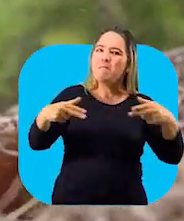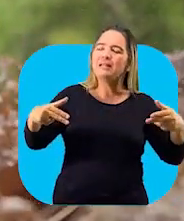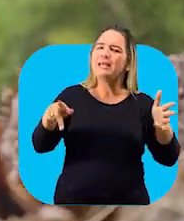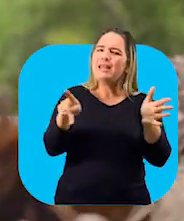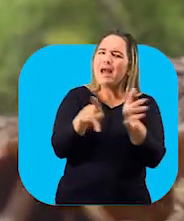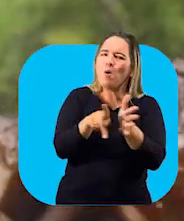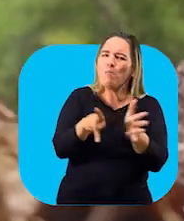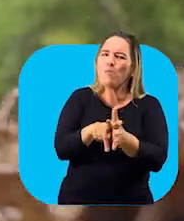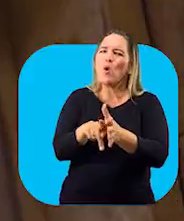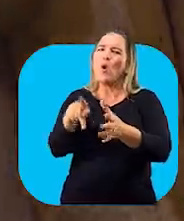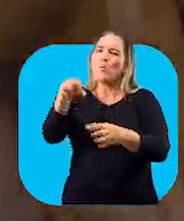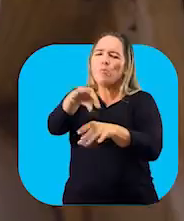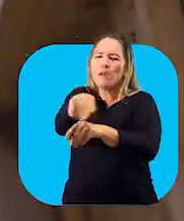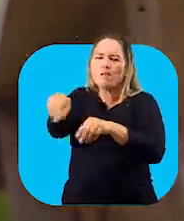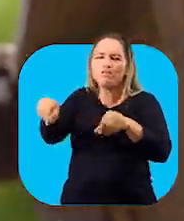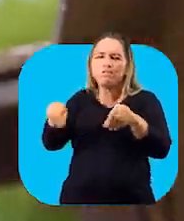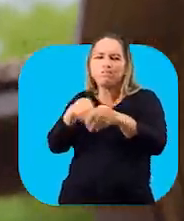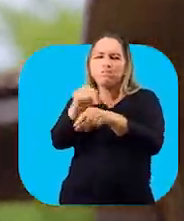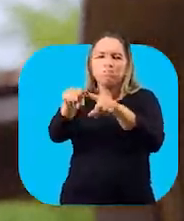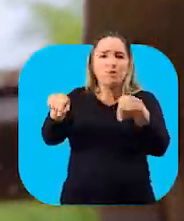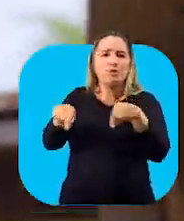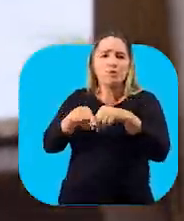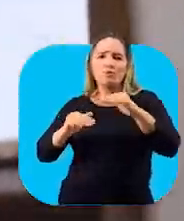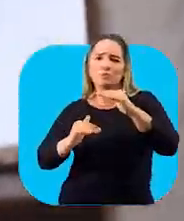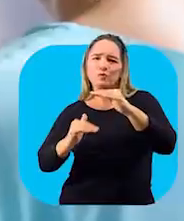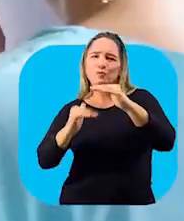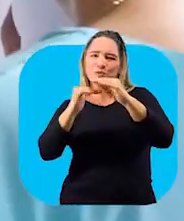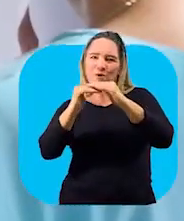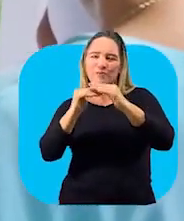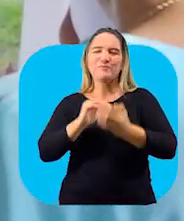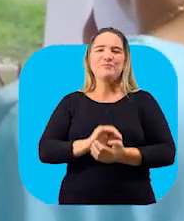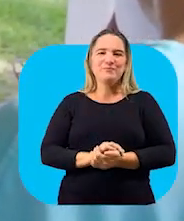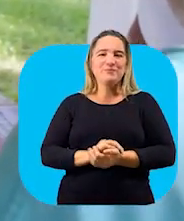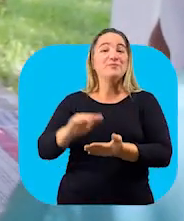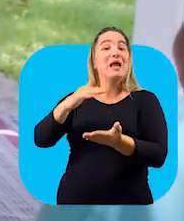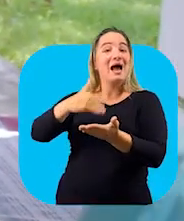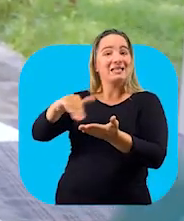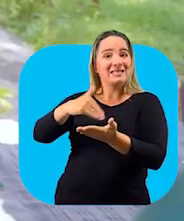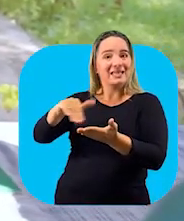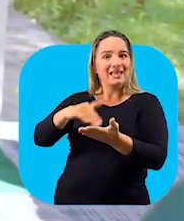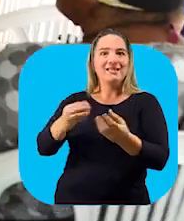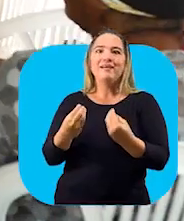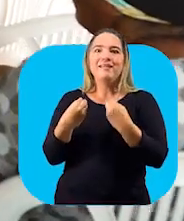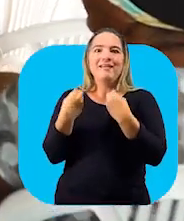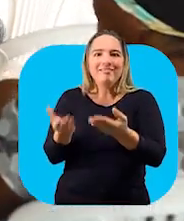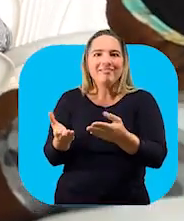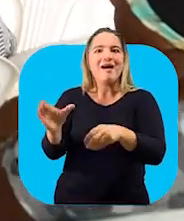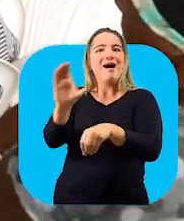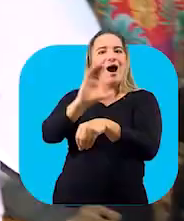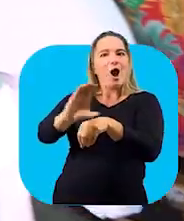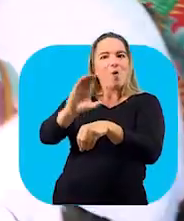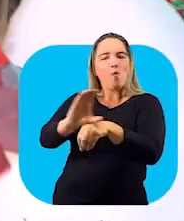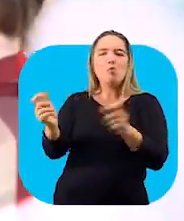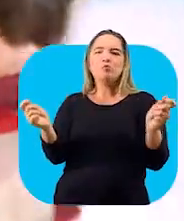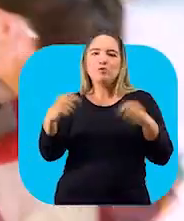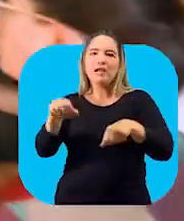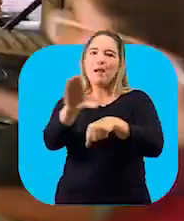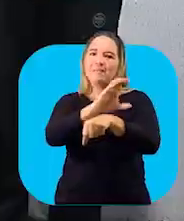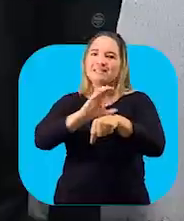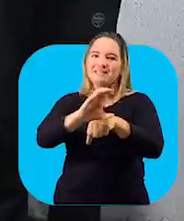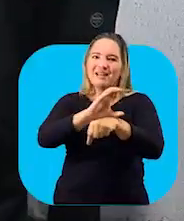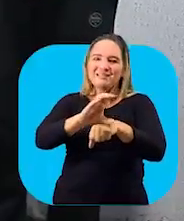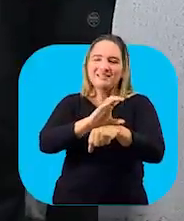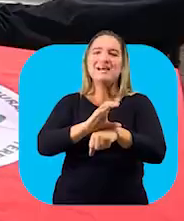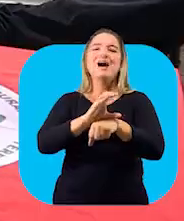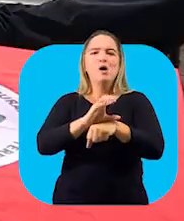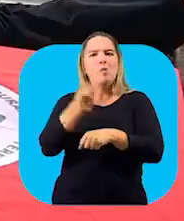que consegue transformar as camadas do solo. A Secretaria oferece também cursos de capacitação, promovendo a